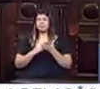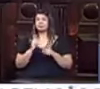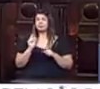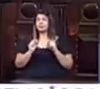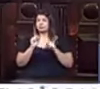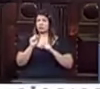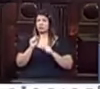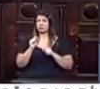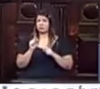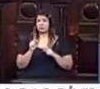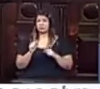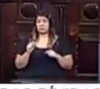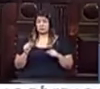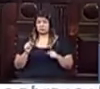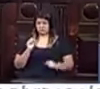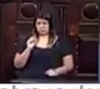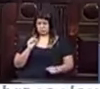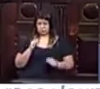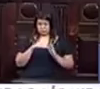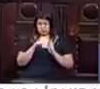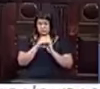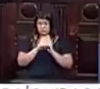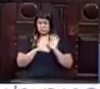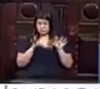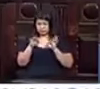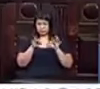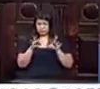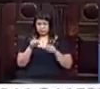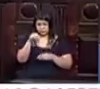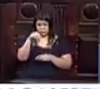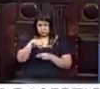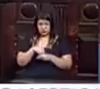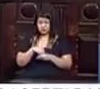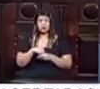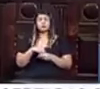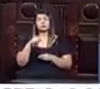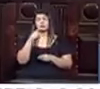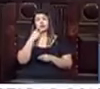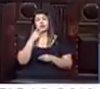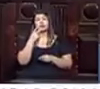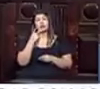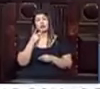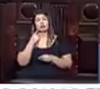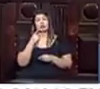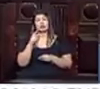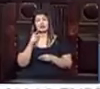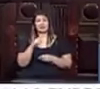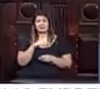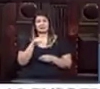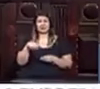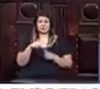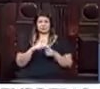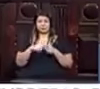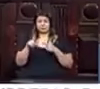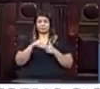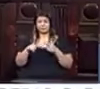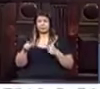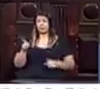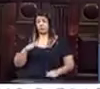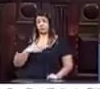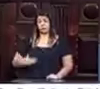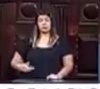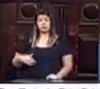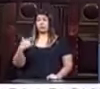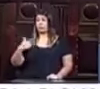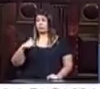que, com isso, votando ao estado de calamidade, o governo não teria como, o governo Pezão,